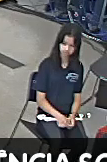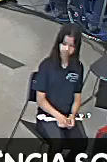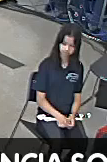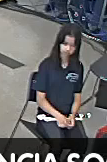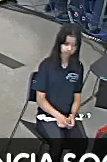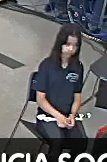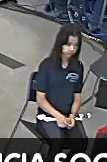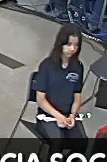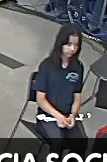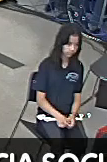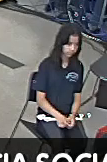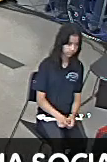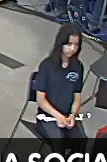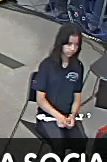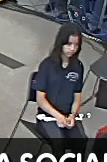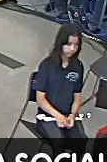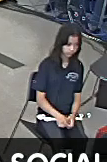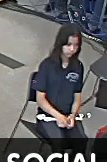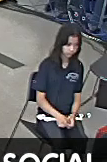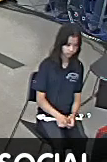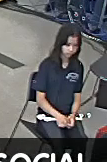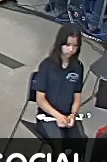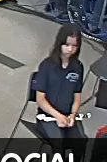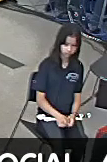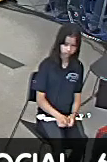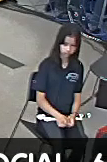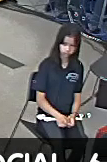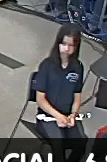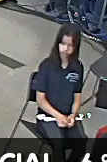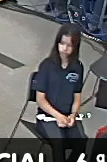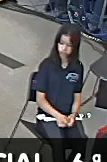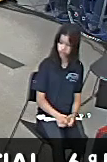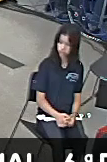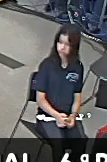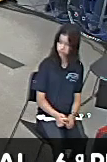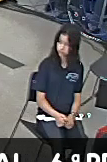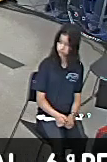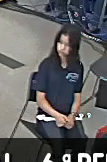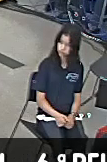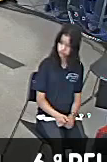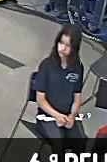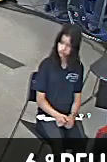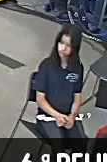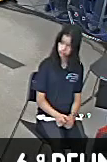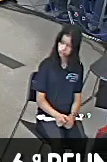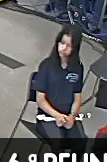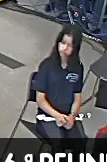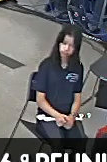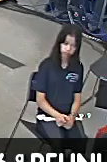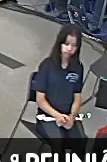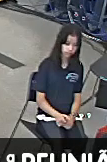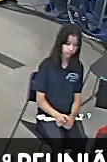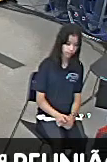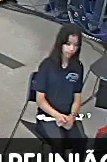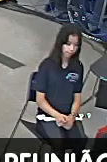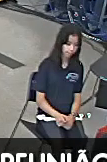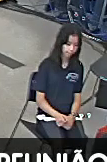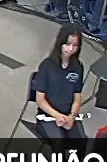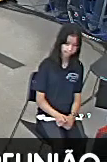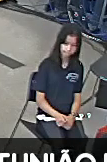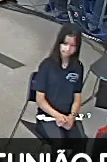trabalho tão terno, tão simples e, ao mesmo tempo, tão complexo e transformador.